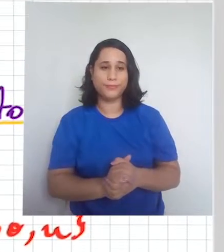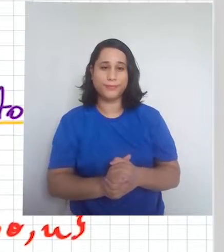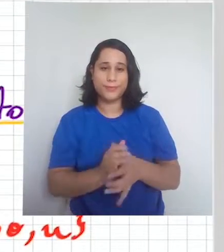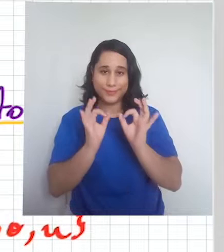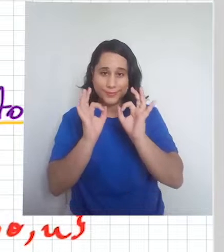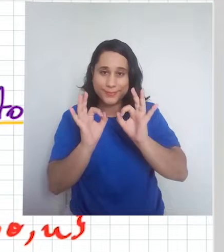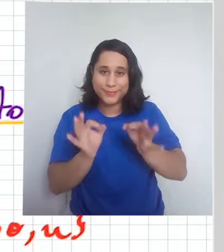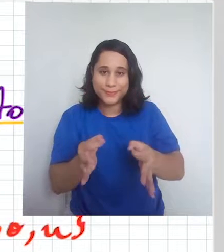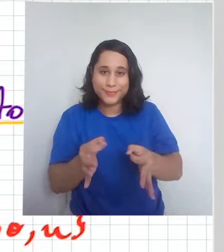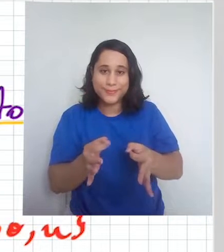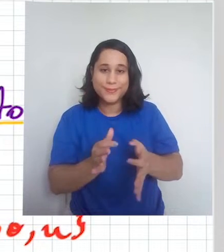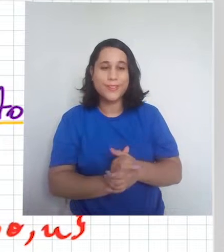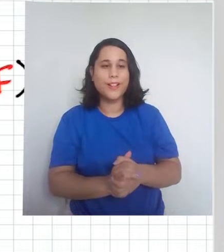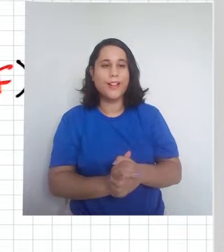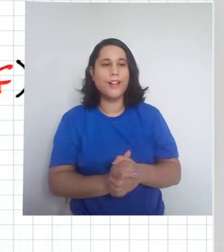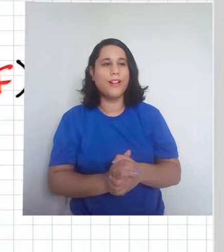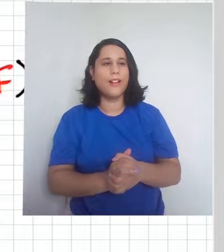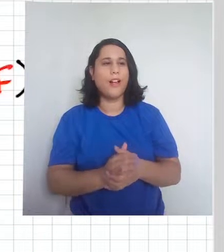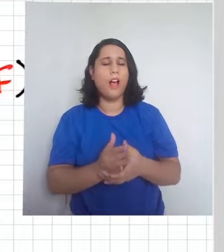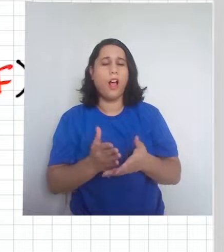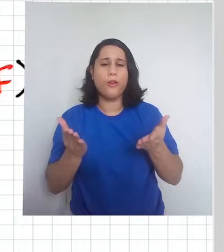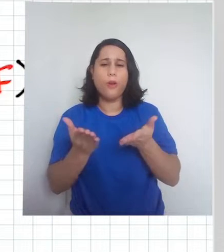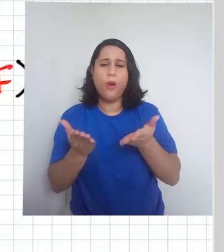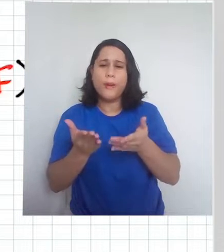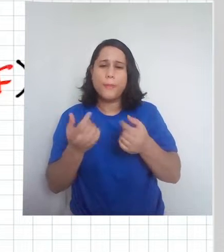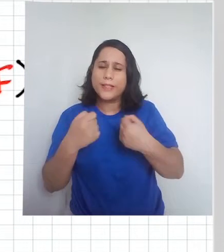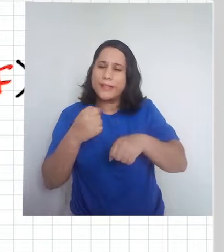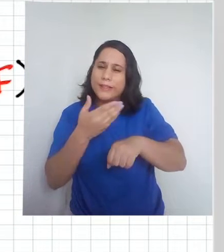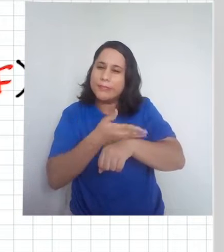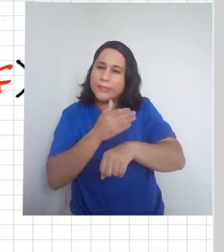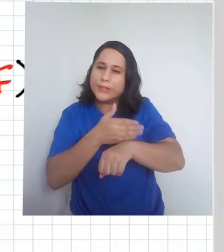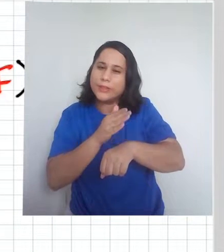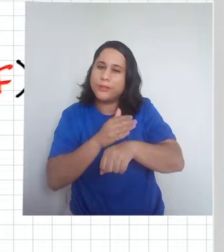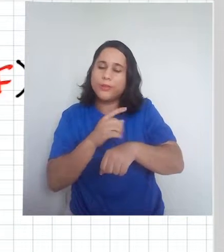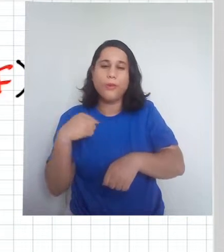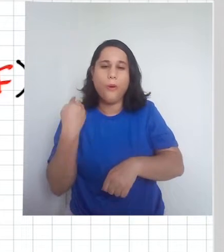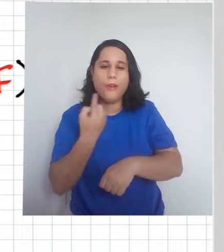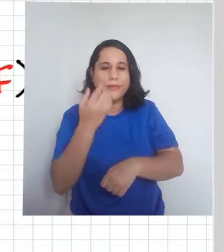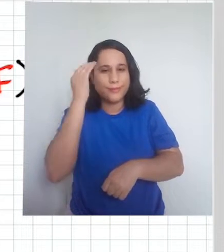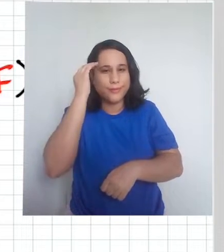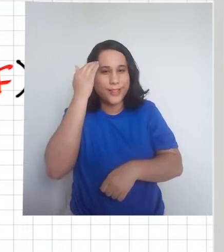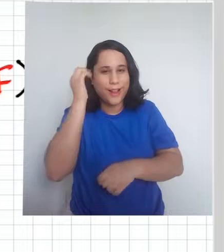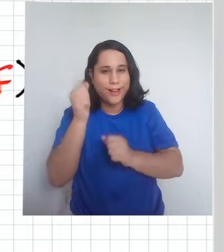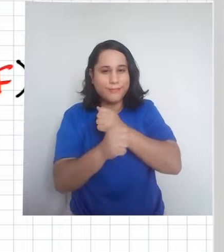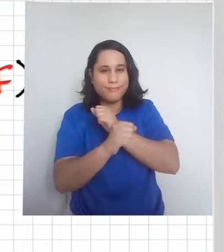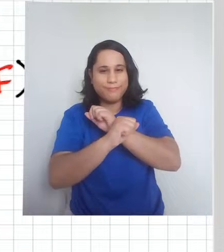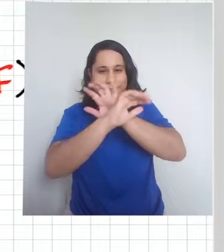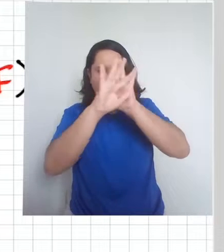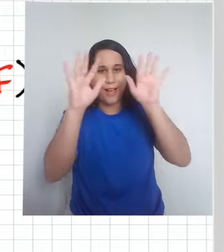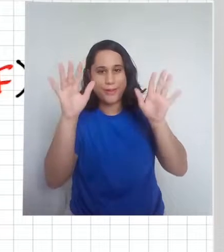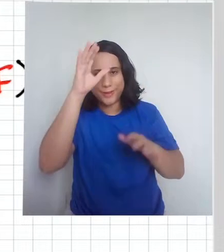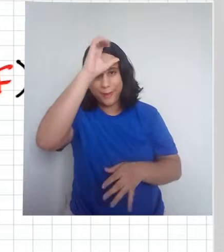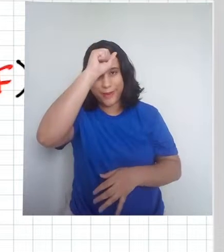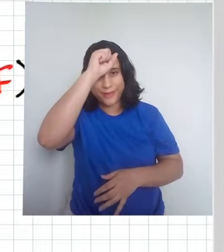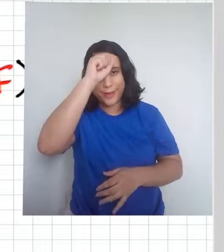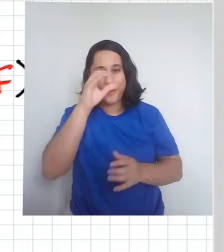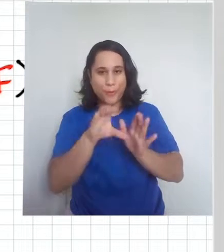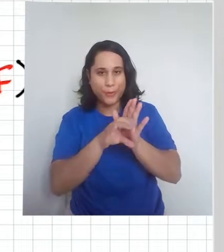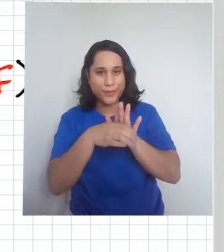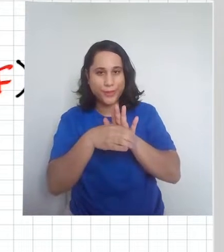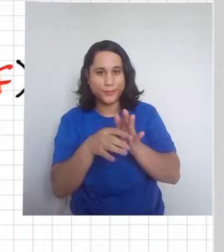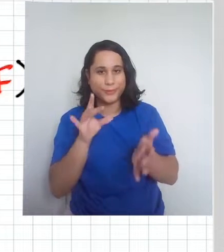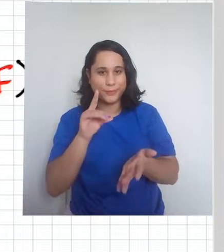Beleza? Agora vamos fazer alguns exercícios para a gente entender melhor e consolidar esse conceito.